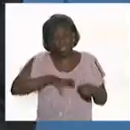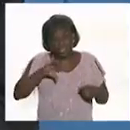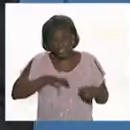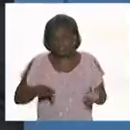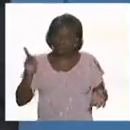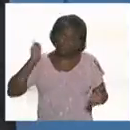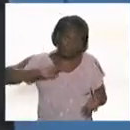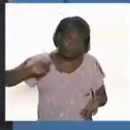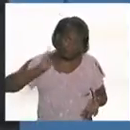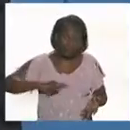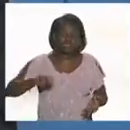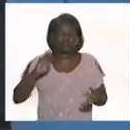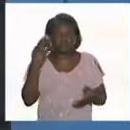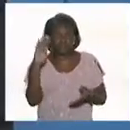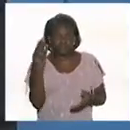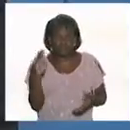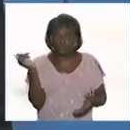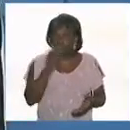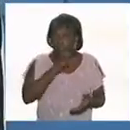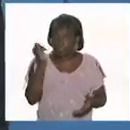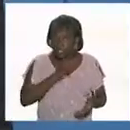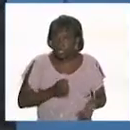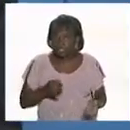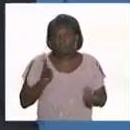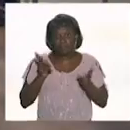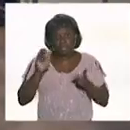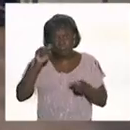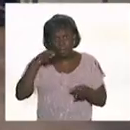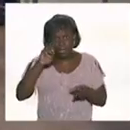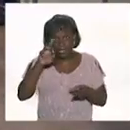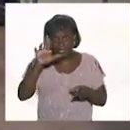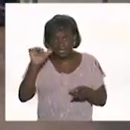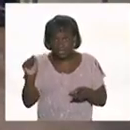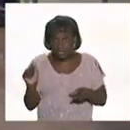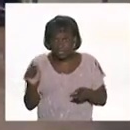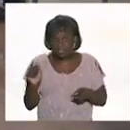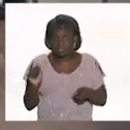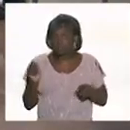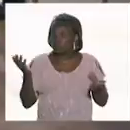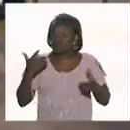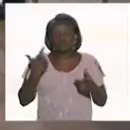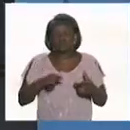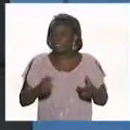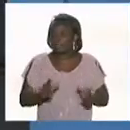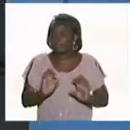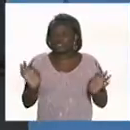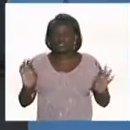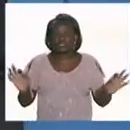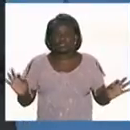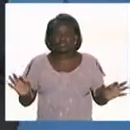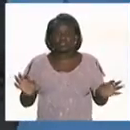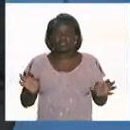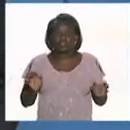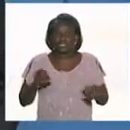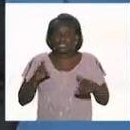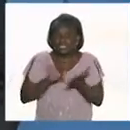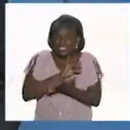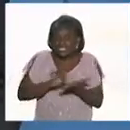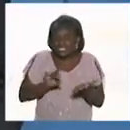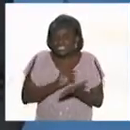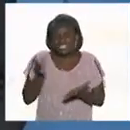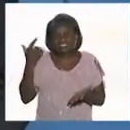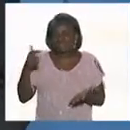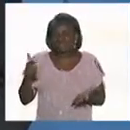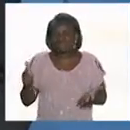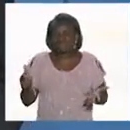torcedores do Vasco, do Flamengo, do Botafogo, do Fluminense, do próprio América. E hoje você não tem mais aquela rivalidade